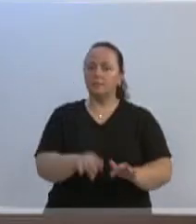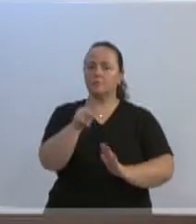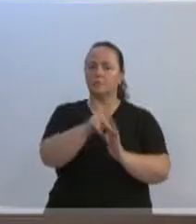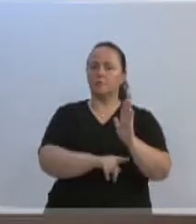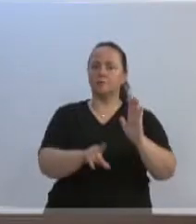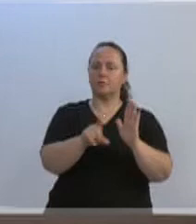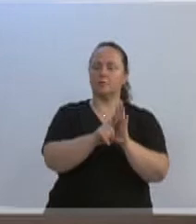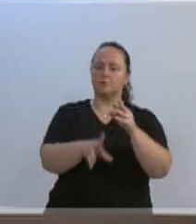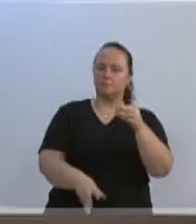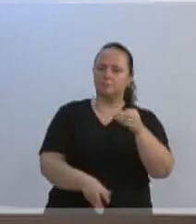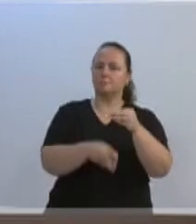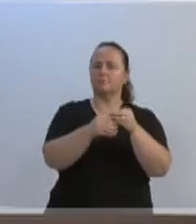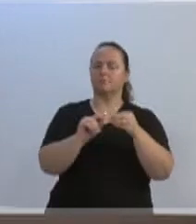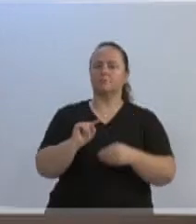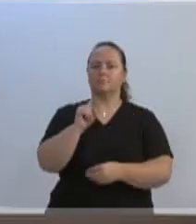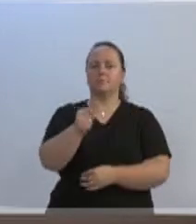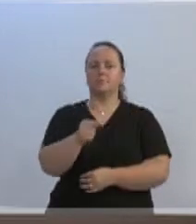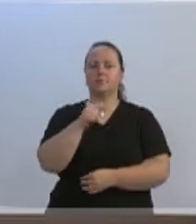complementar